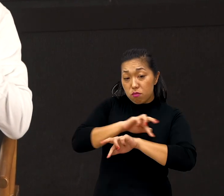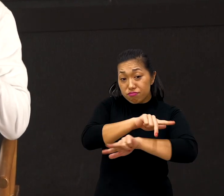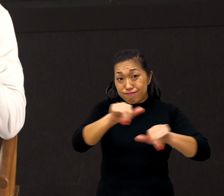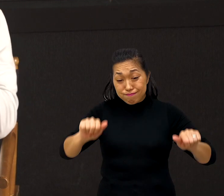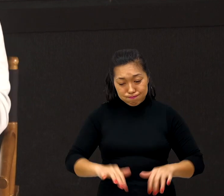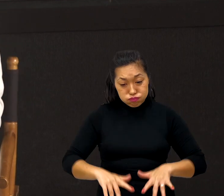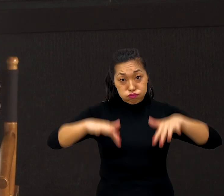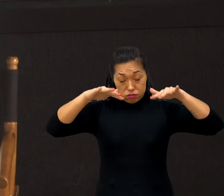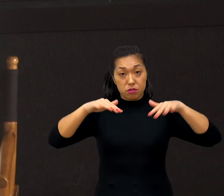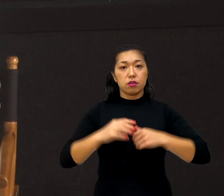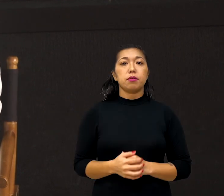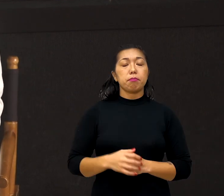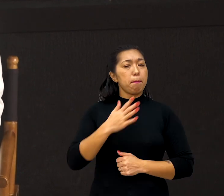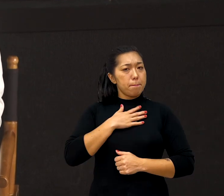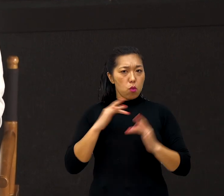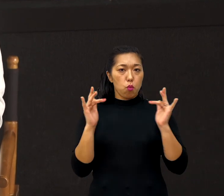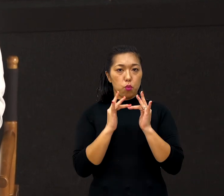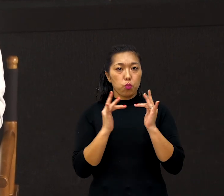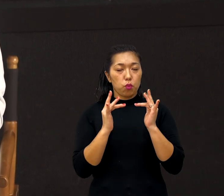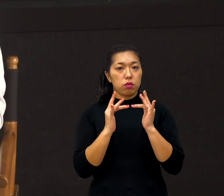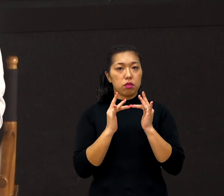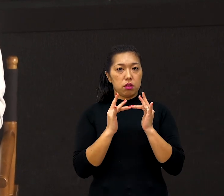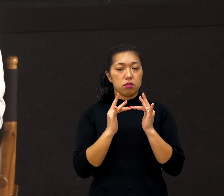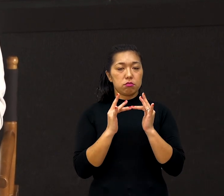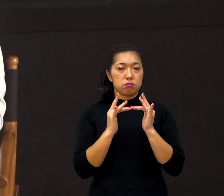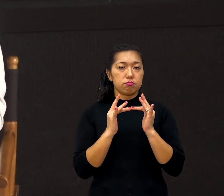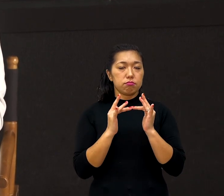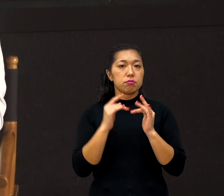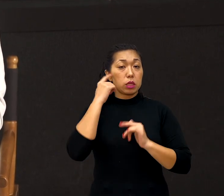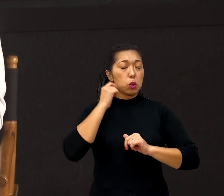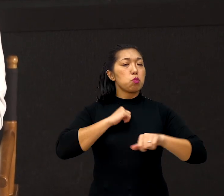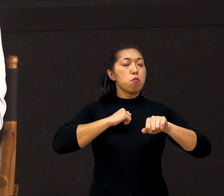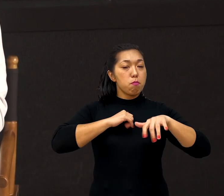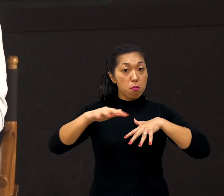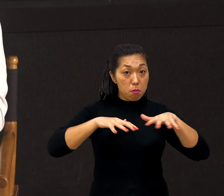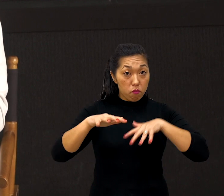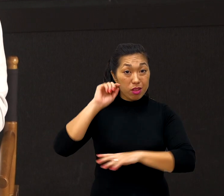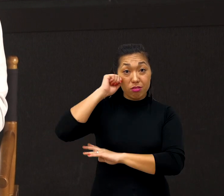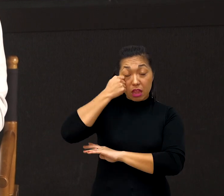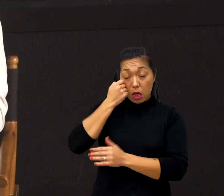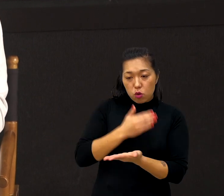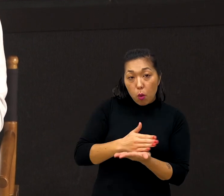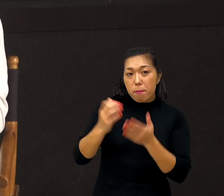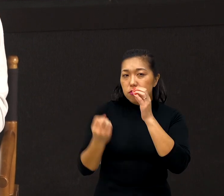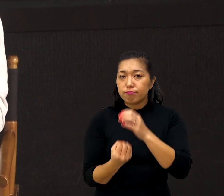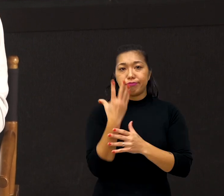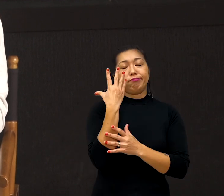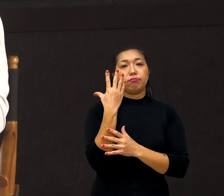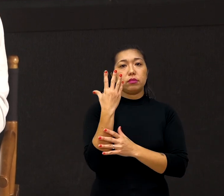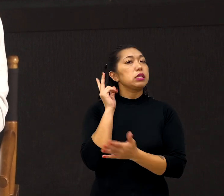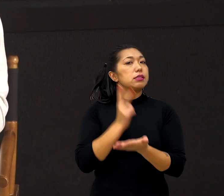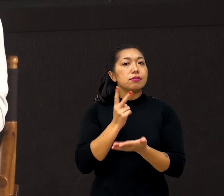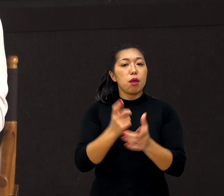Né? O meu contato, né, dentro da formação do movimento negro, sempre foi